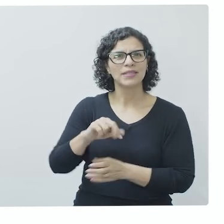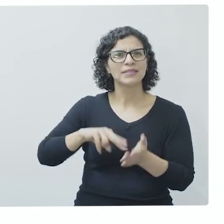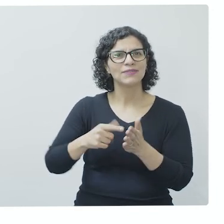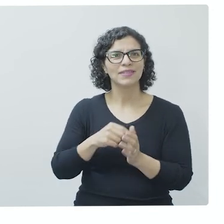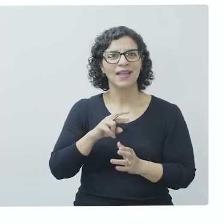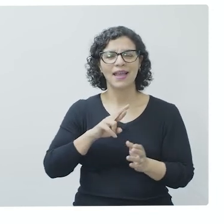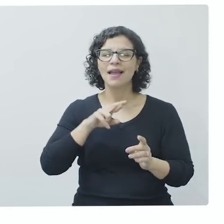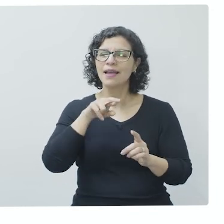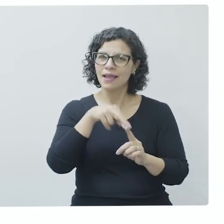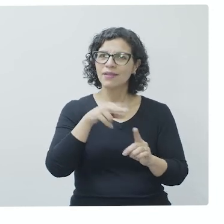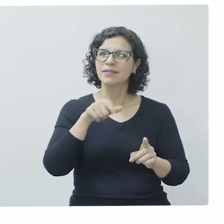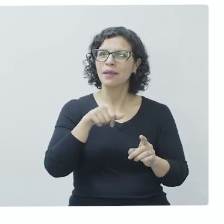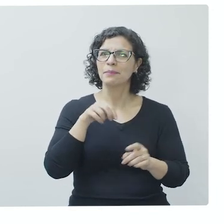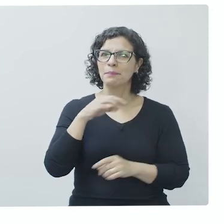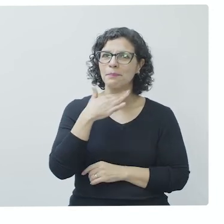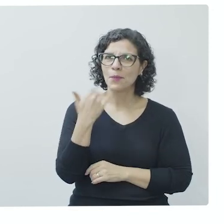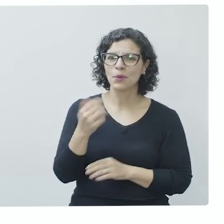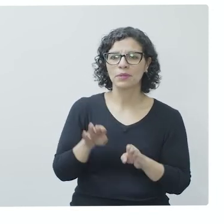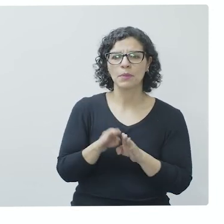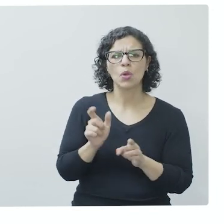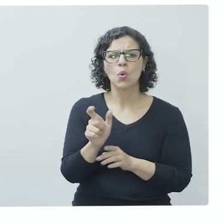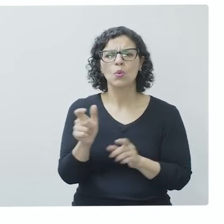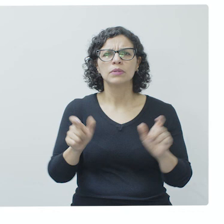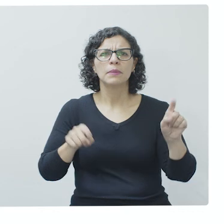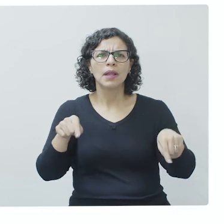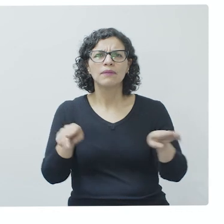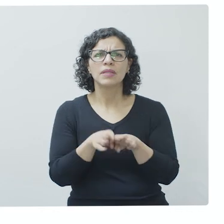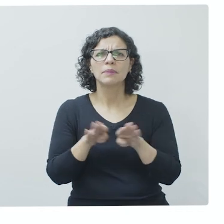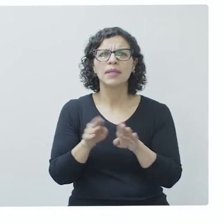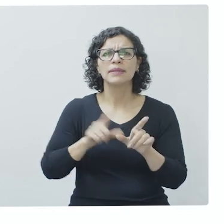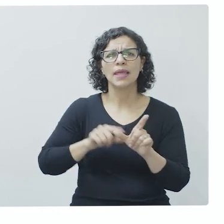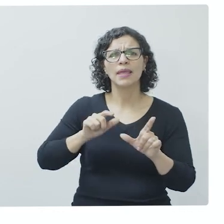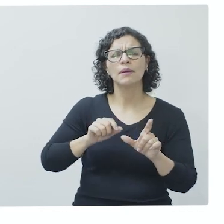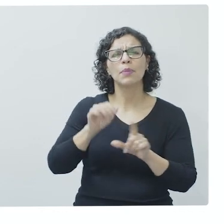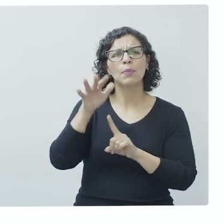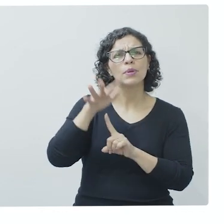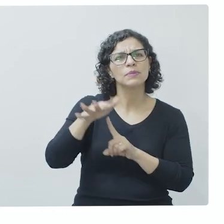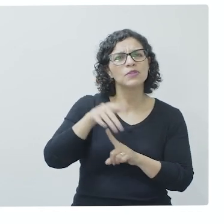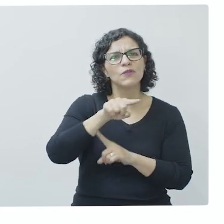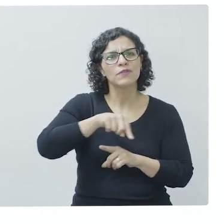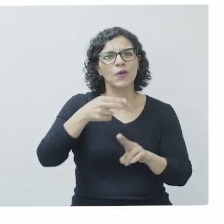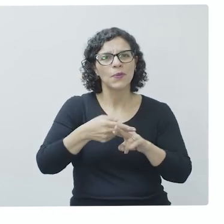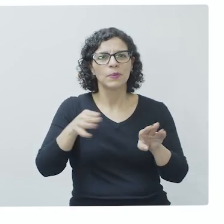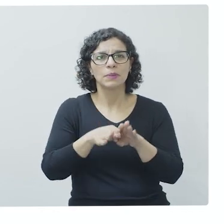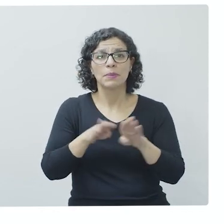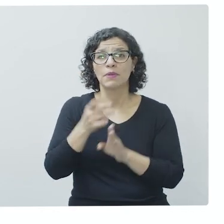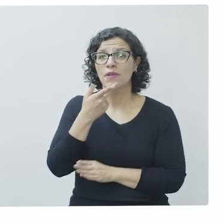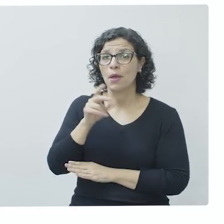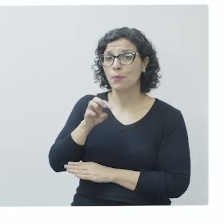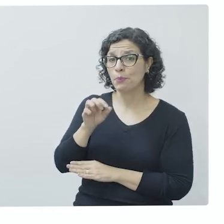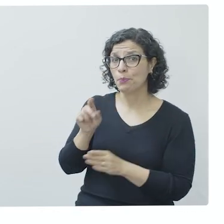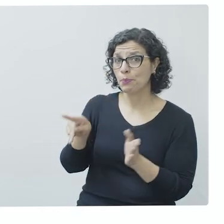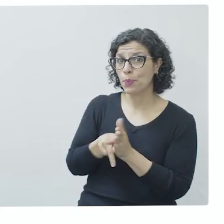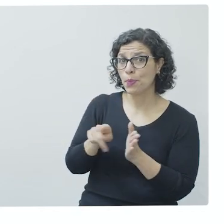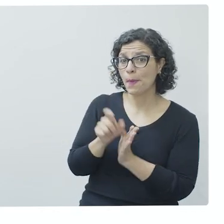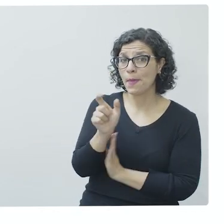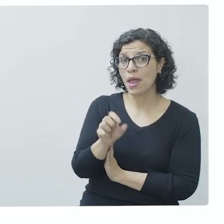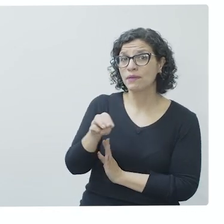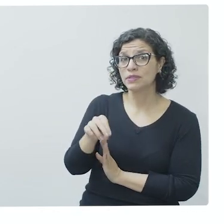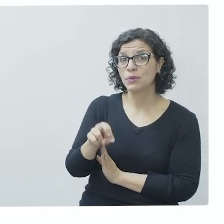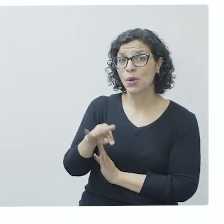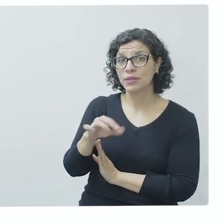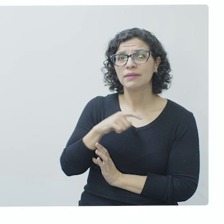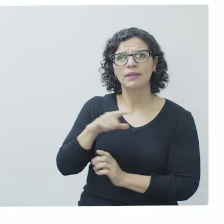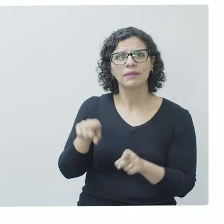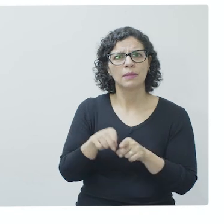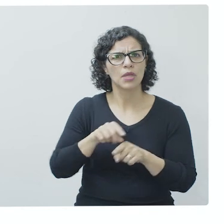referindo-se à morte. Quais outras palavras ou expressões você conhece que são utilizadas para amenizar o peso das